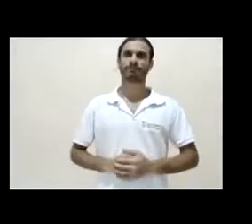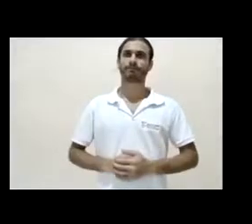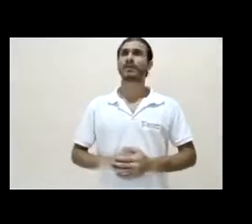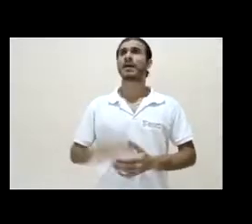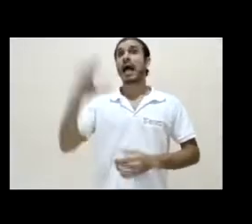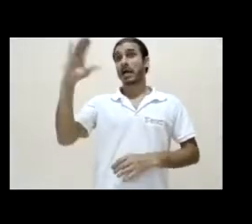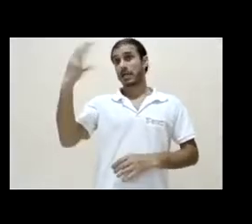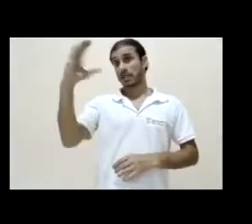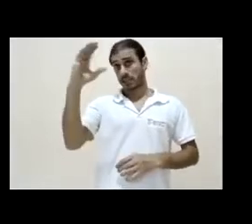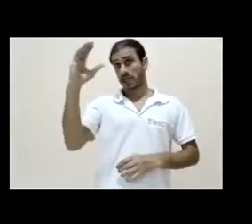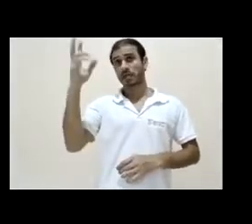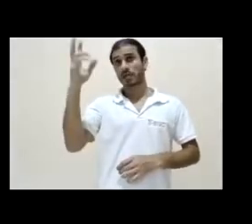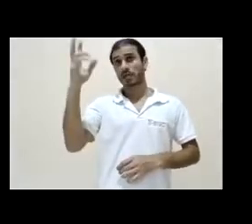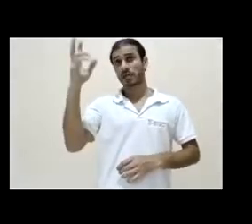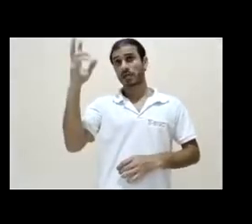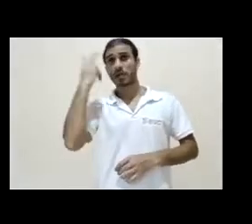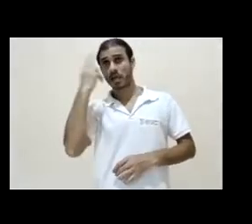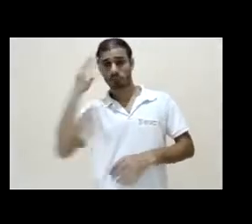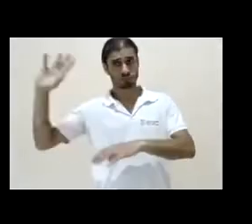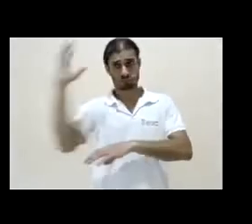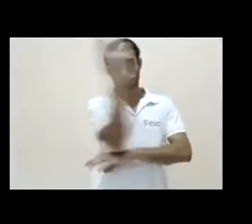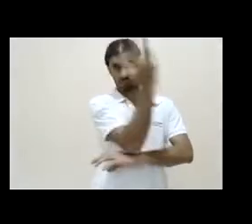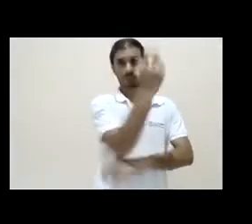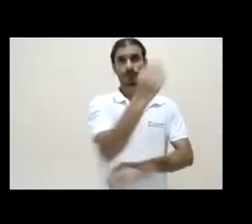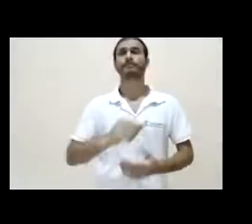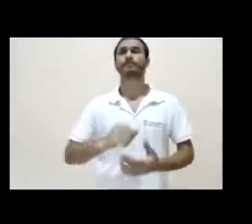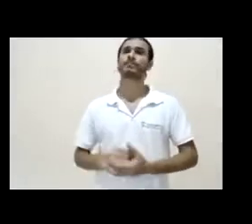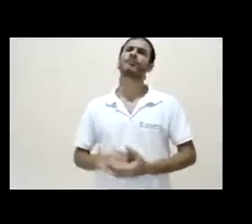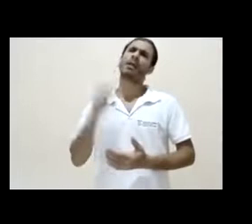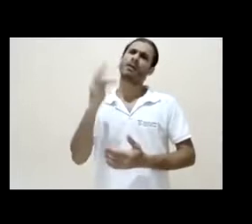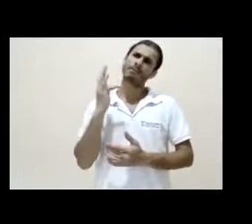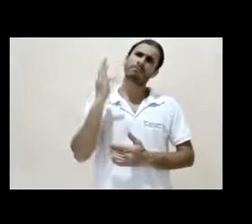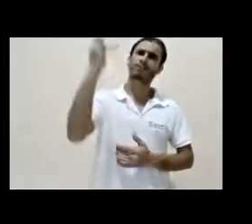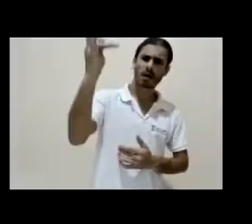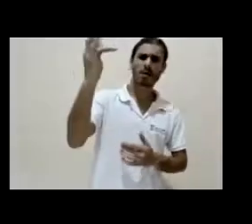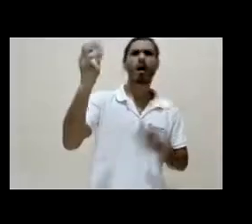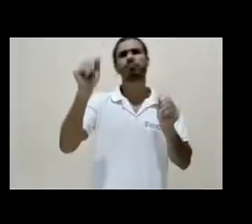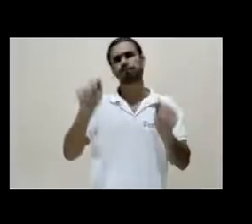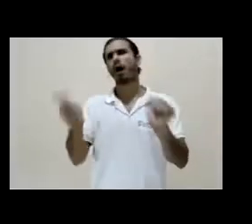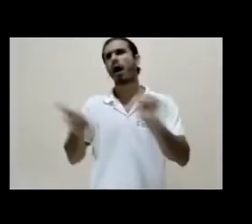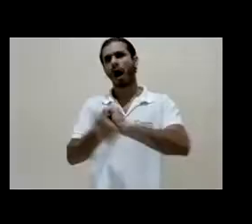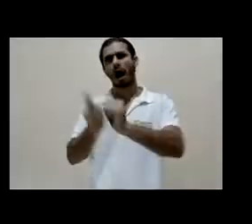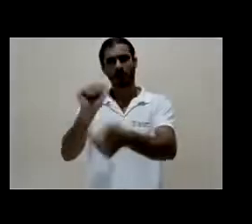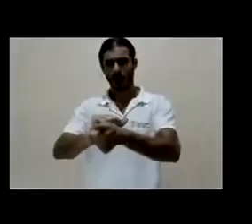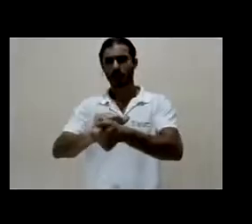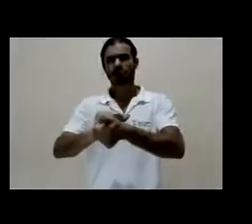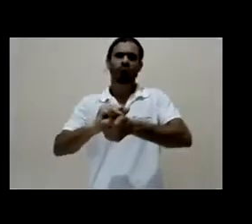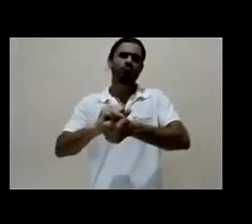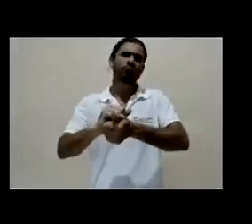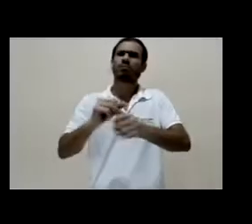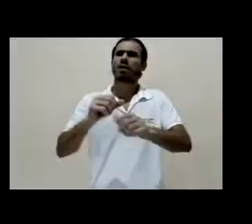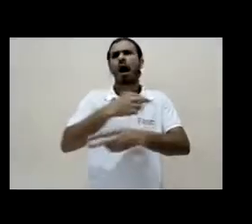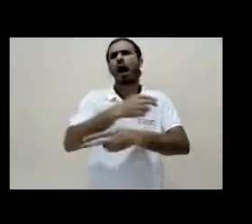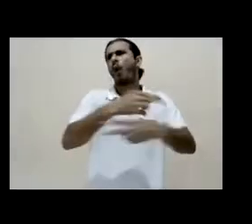mas isso pode depois ser adaptado para outras áreas, né? A robótica não está só dentro